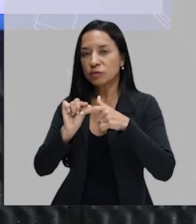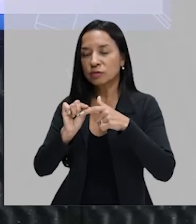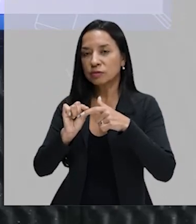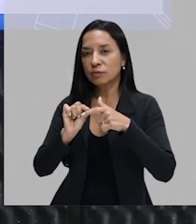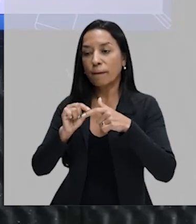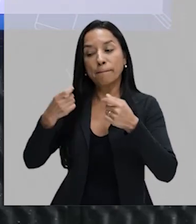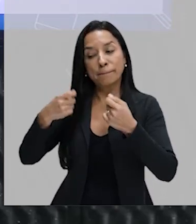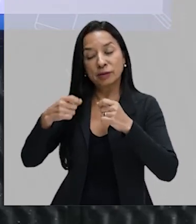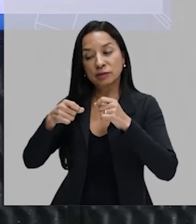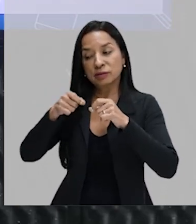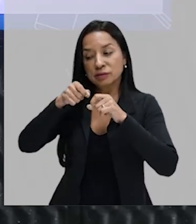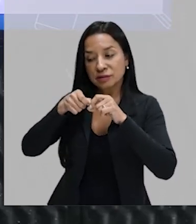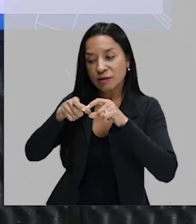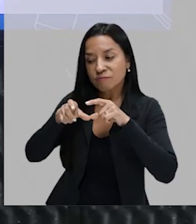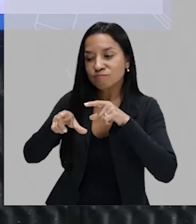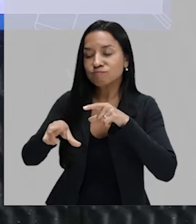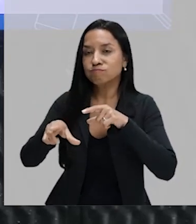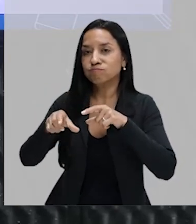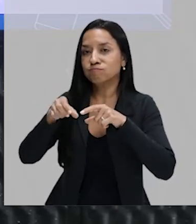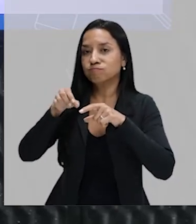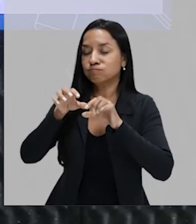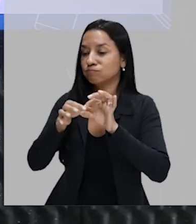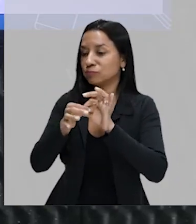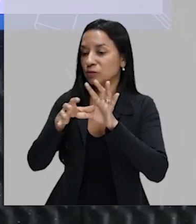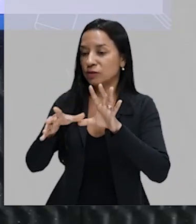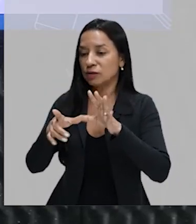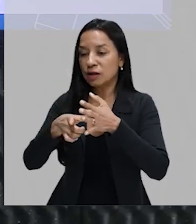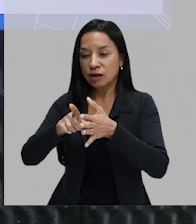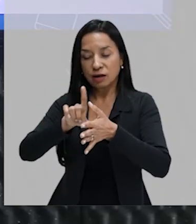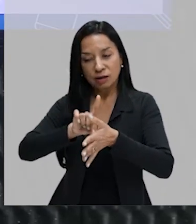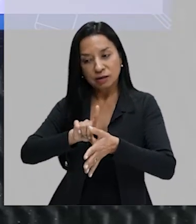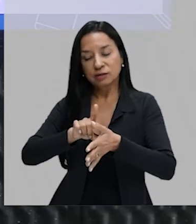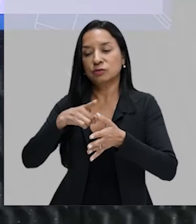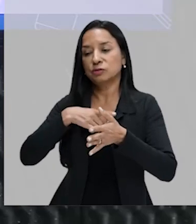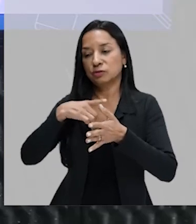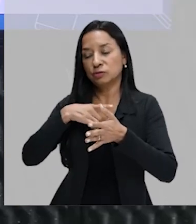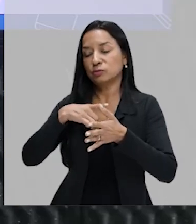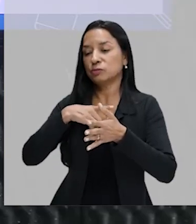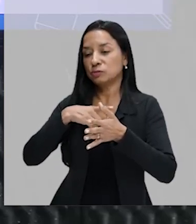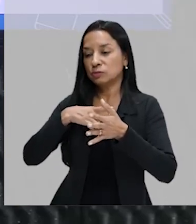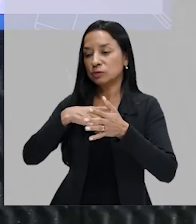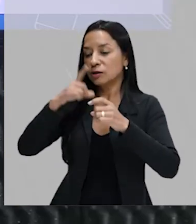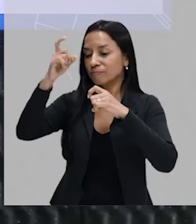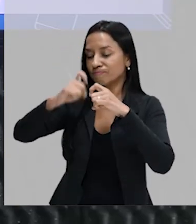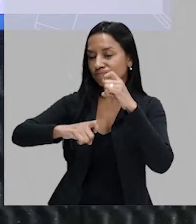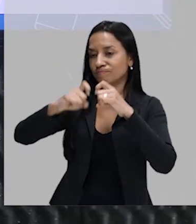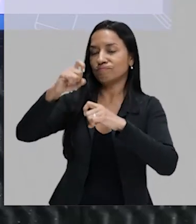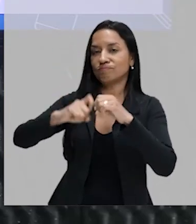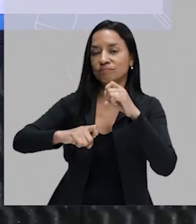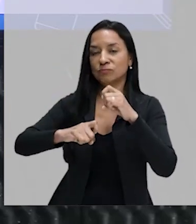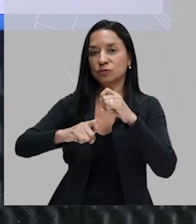ser eliminada, principalmente antes do homem ter relação sexual. Então, quando o cara